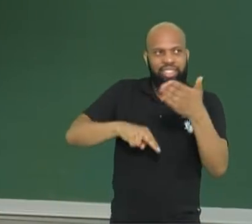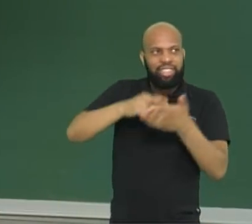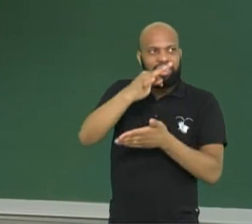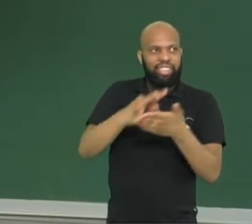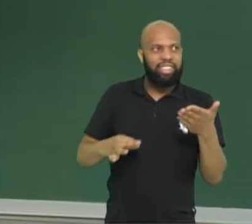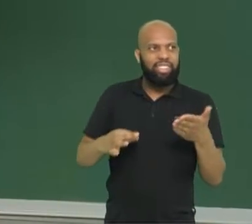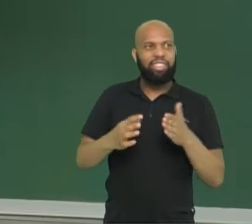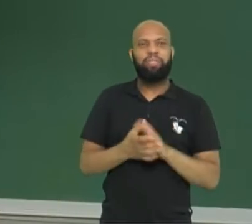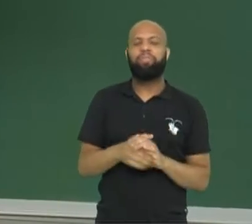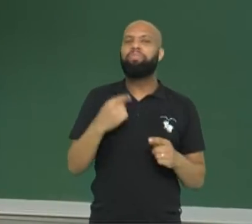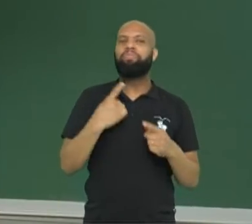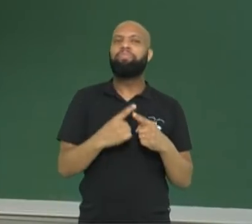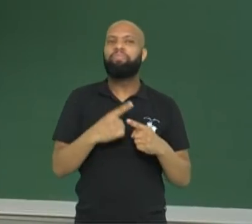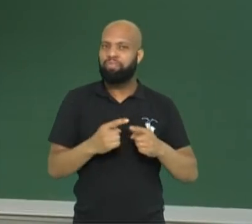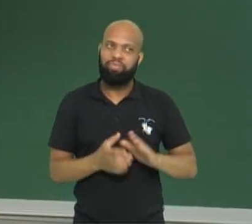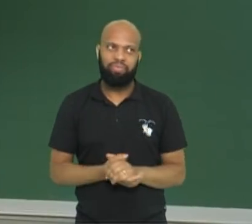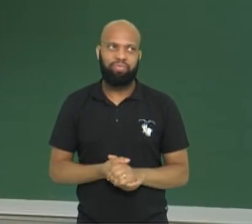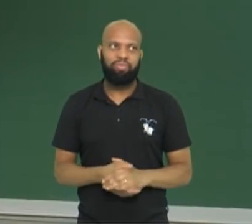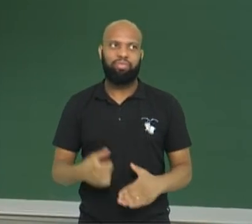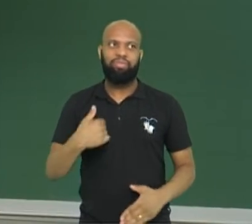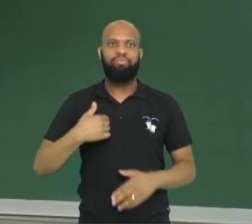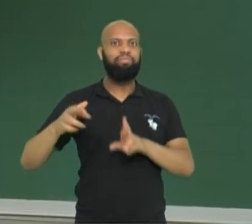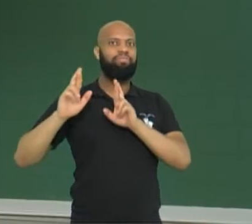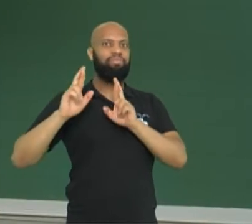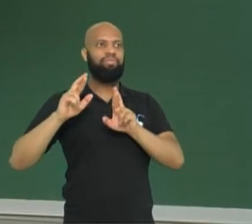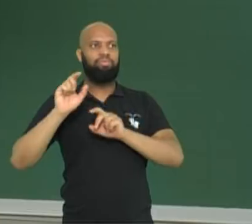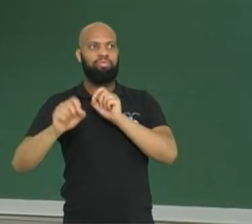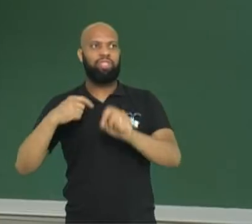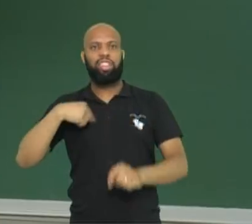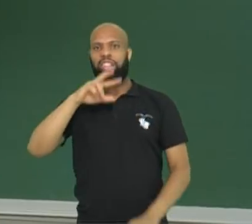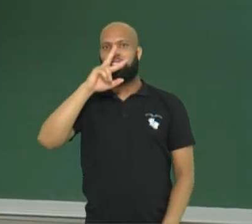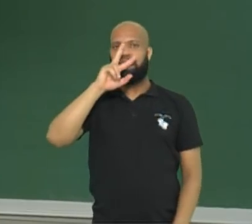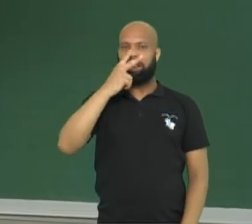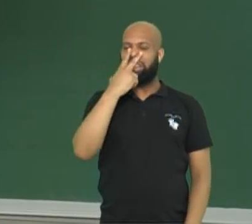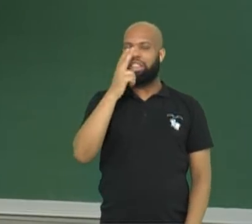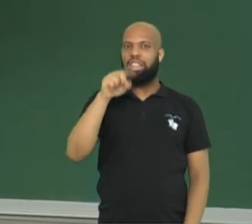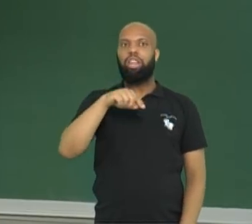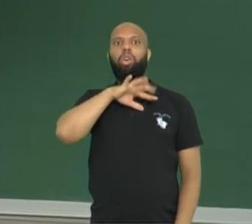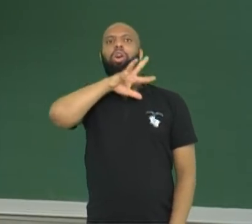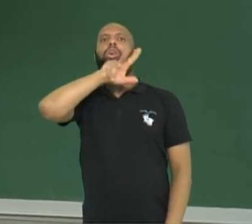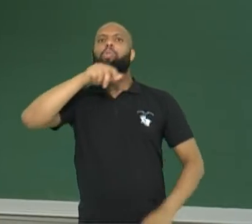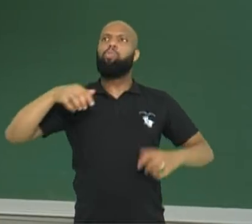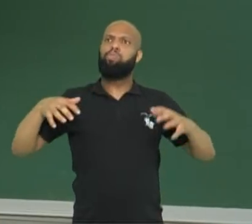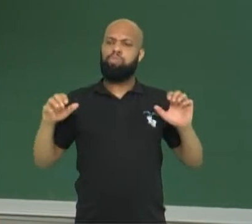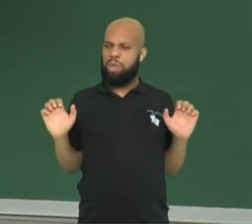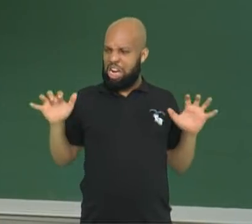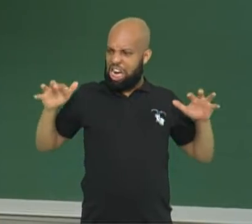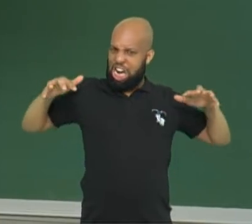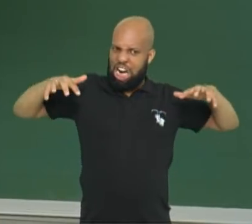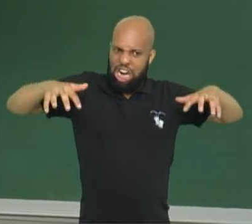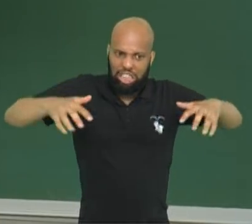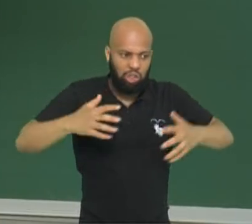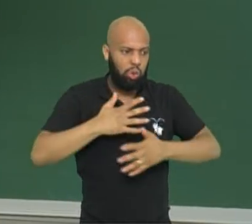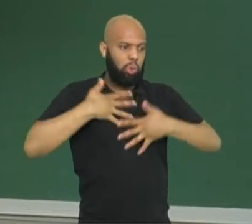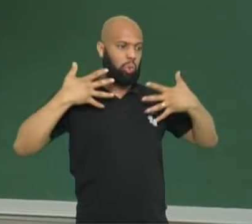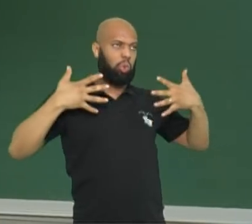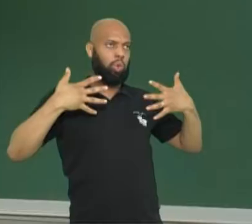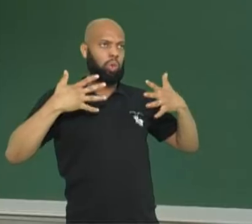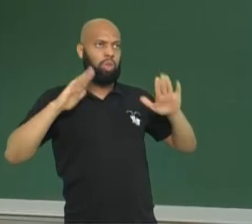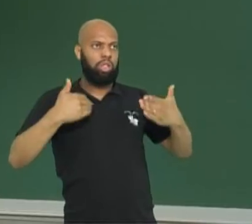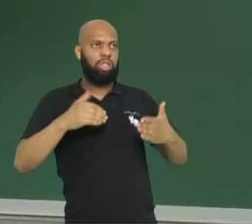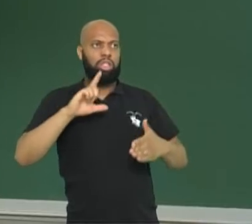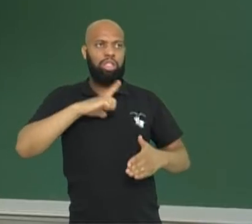Este causo, porque eu esperava que fosse um bicho, né, enorme, assustador, e quando